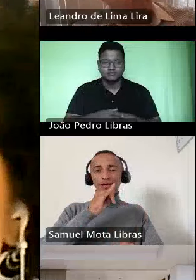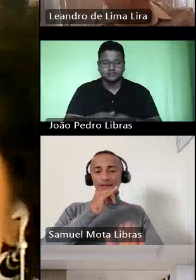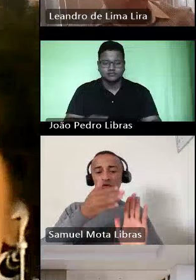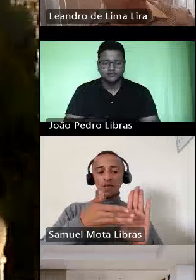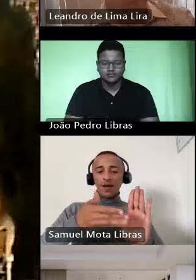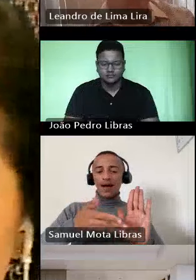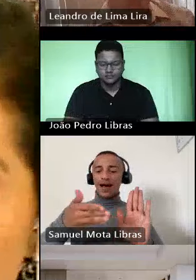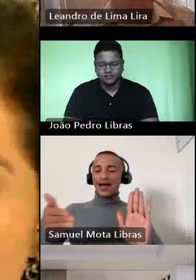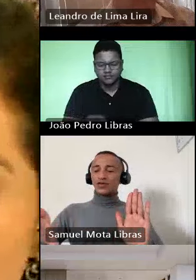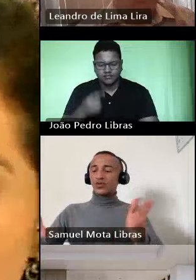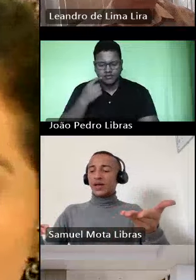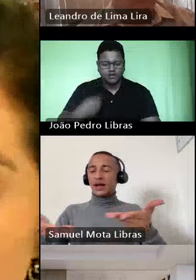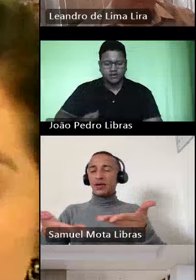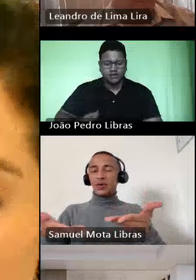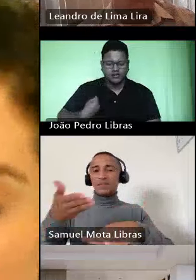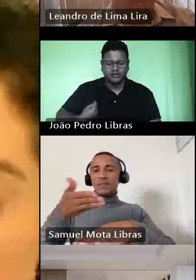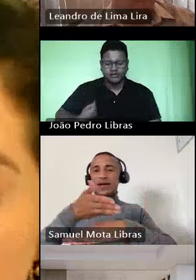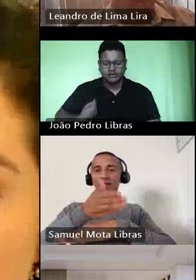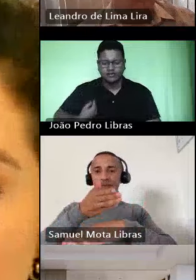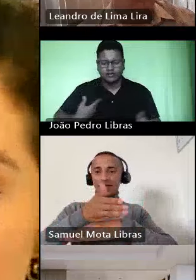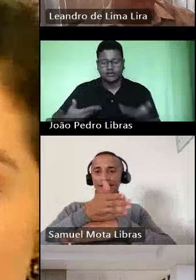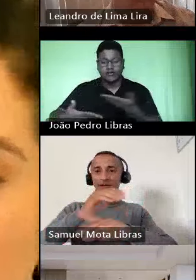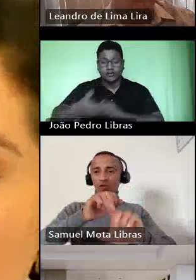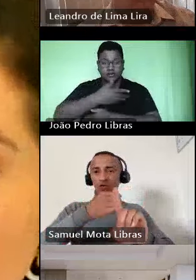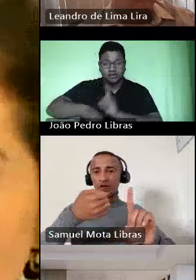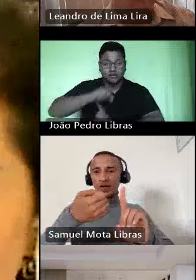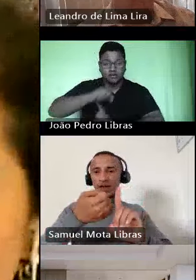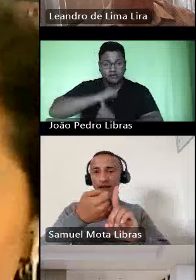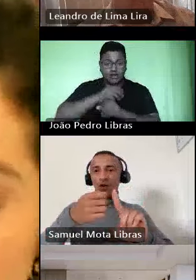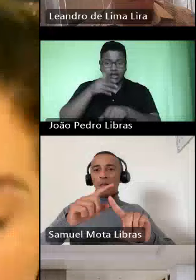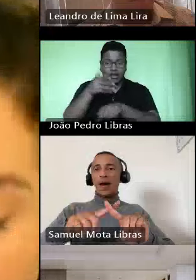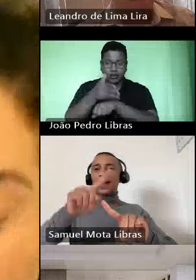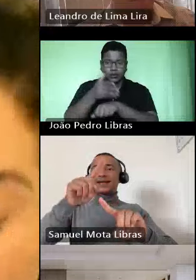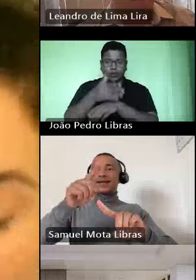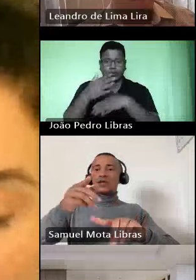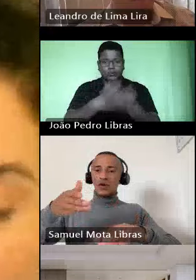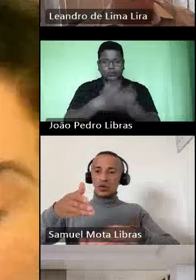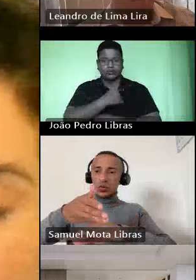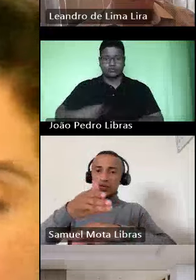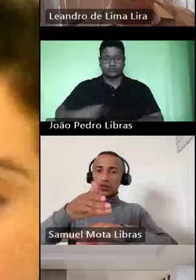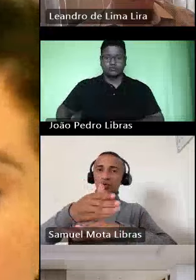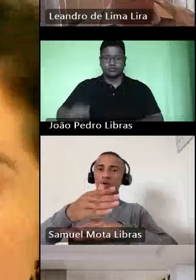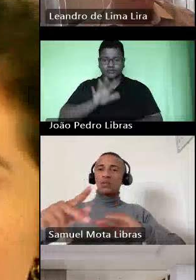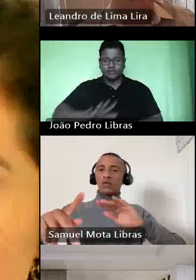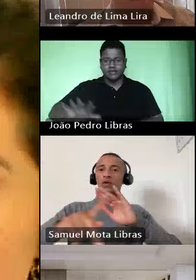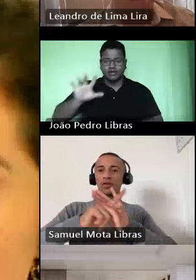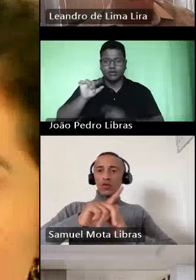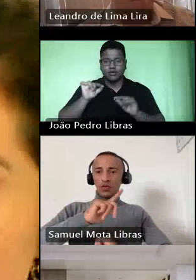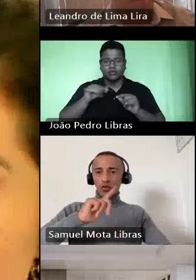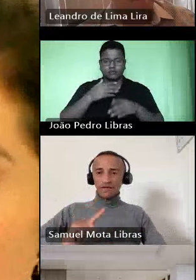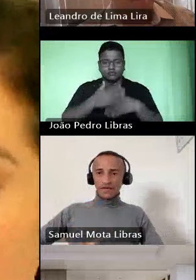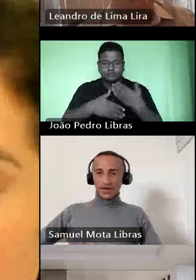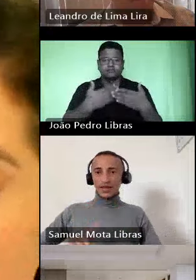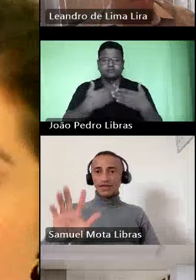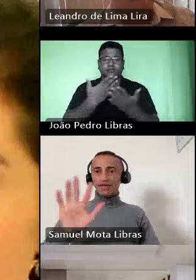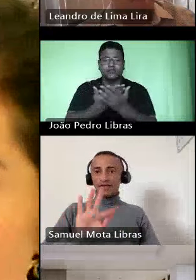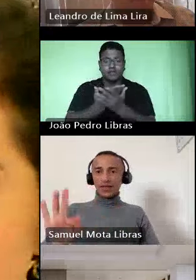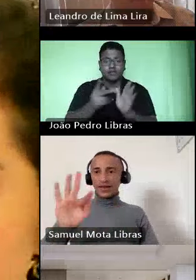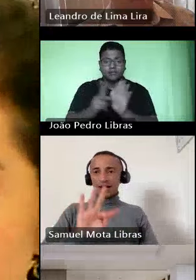participação social mas é uma construção coletiva do governo federal é a elaboração de estudos temáticos E